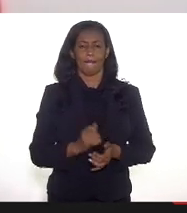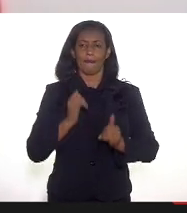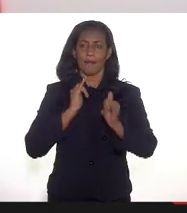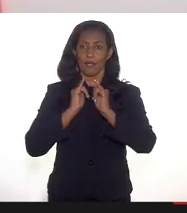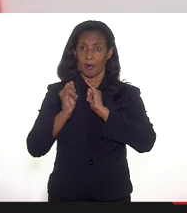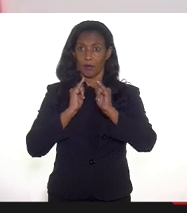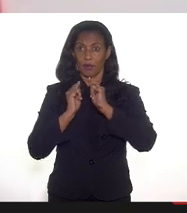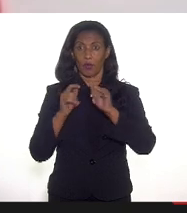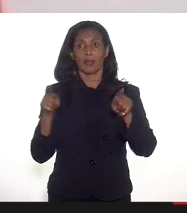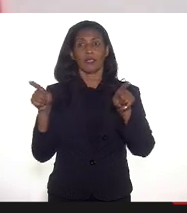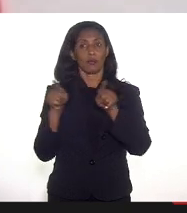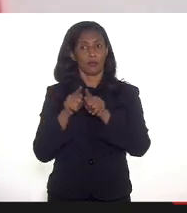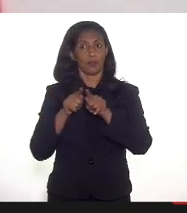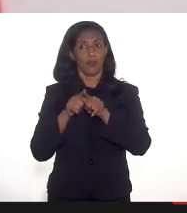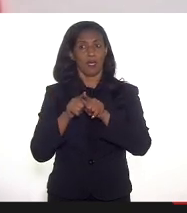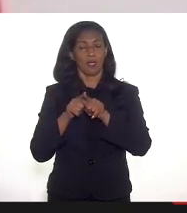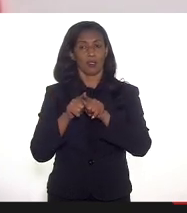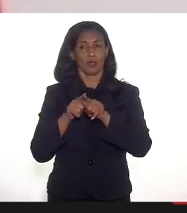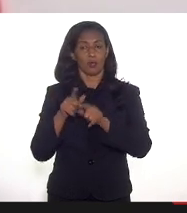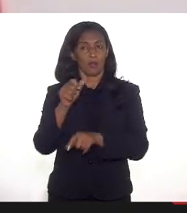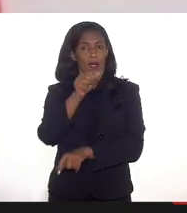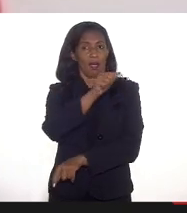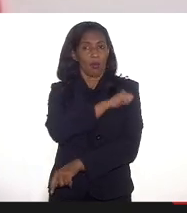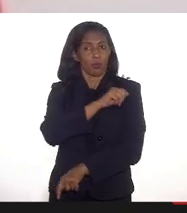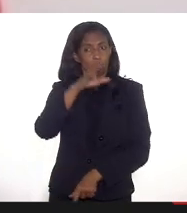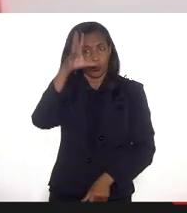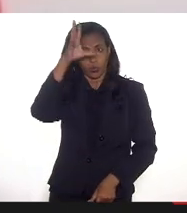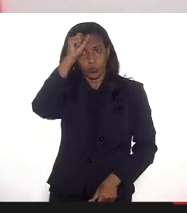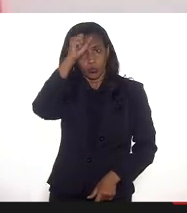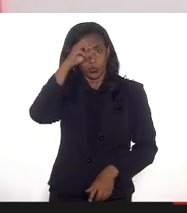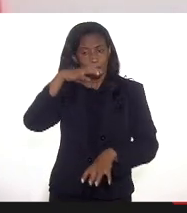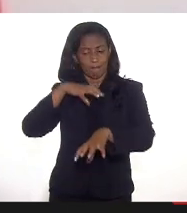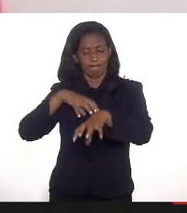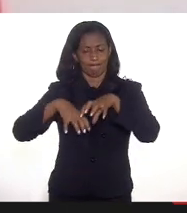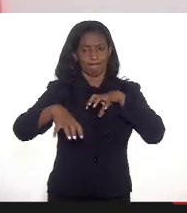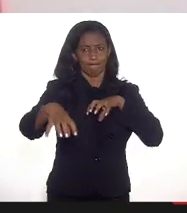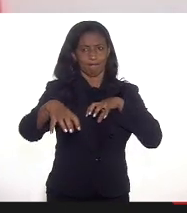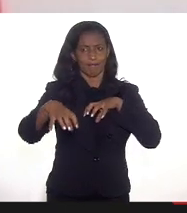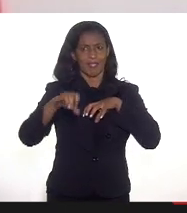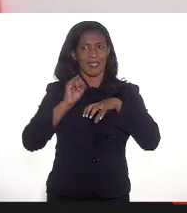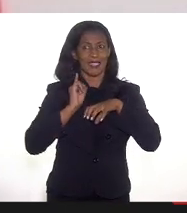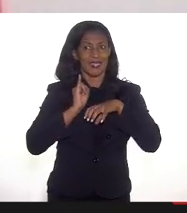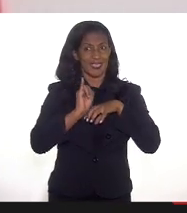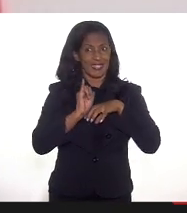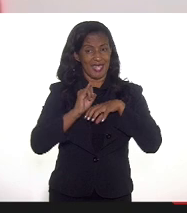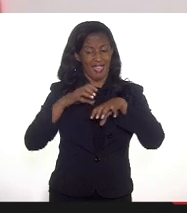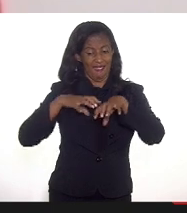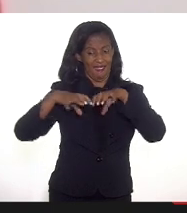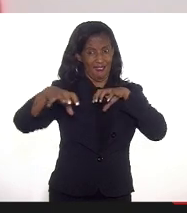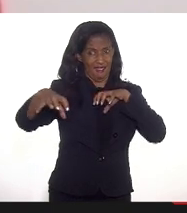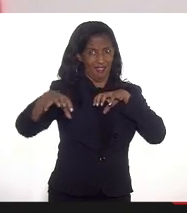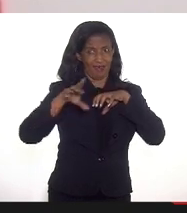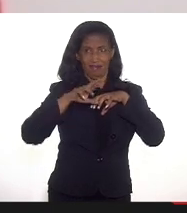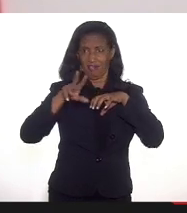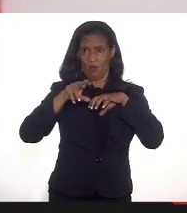aprendizado remoto dos alunos. Insisto, se é remoto, não é ensino.